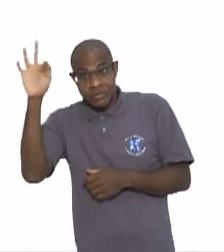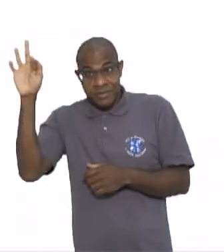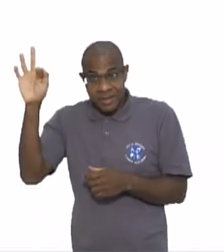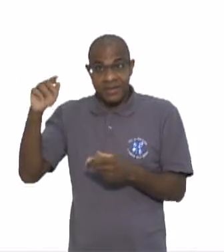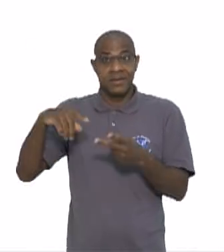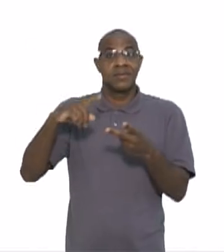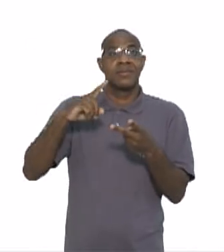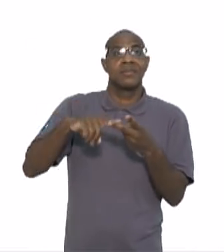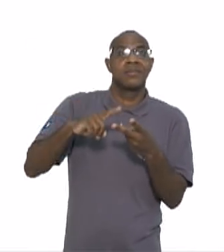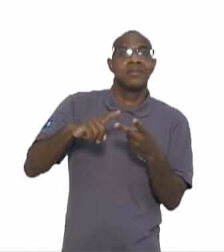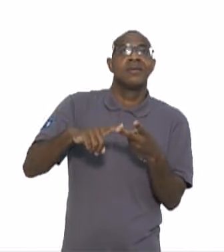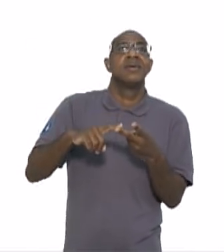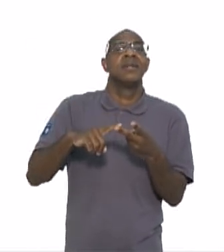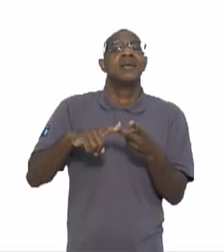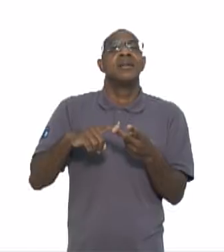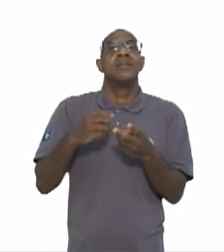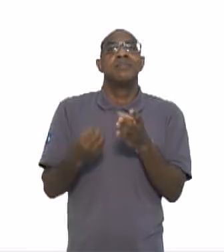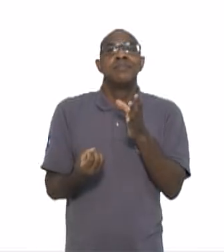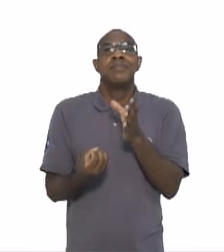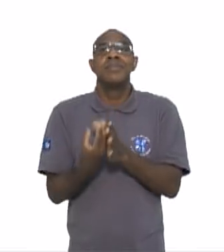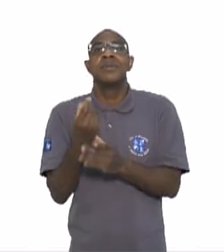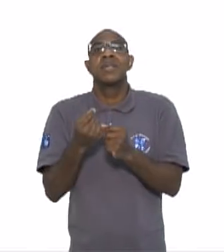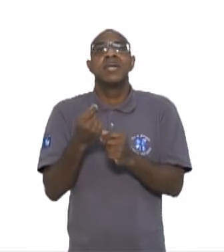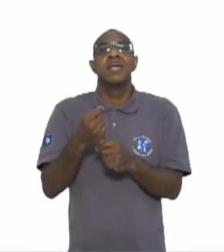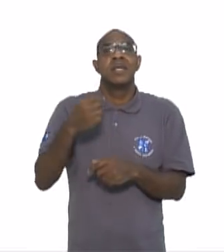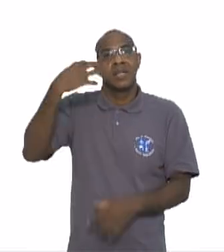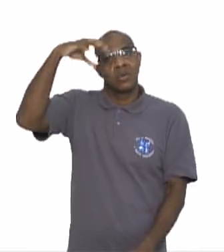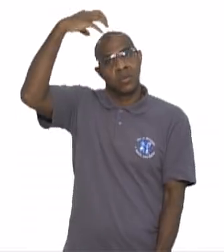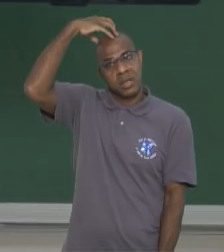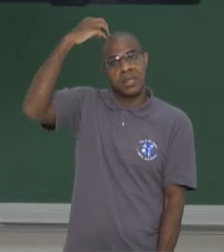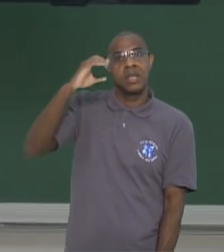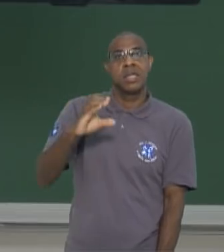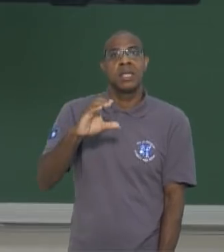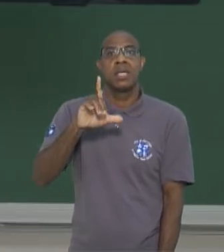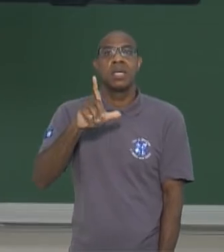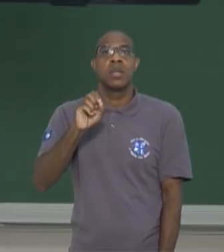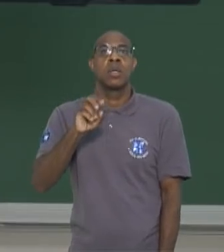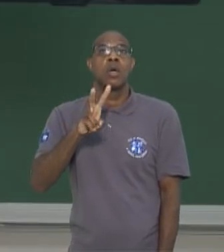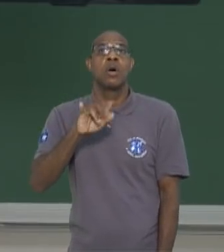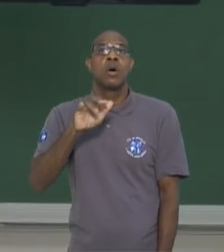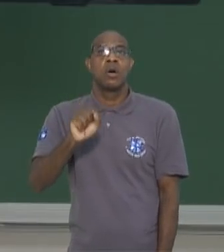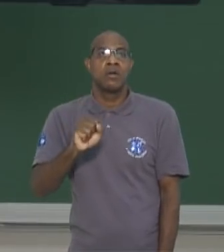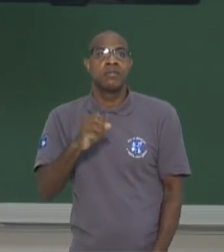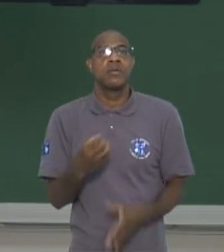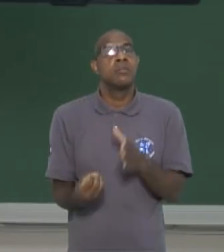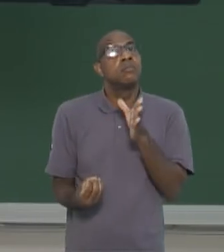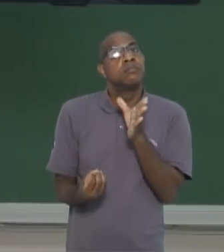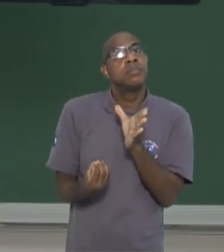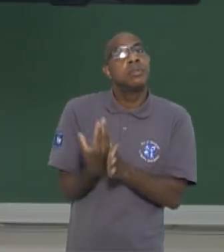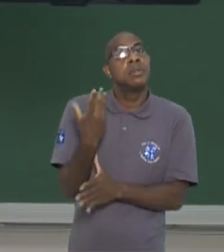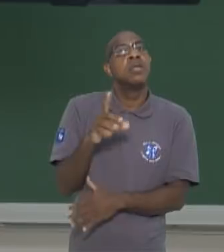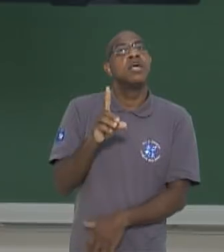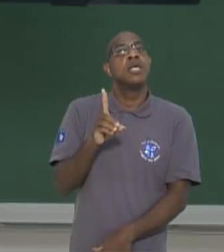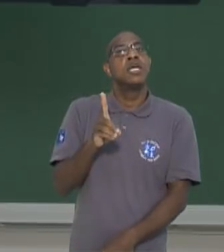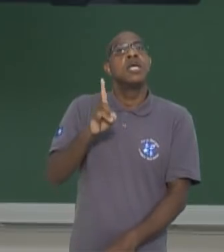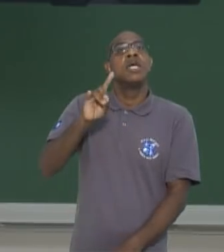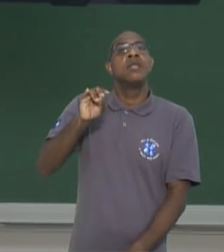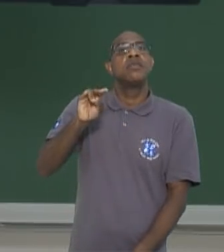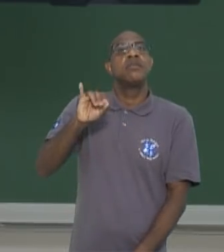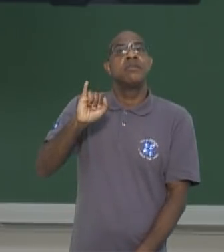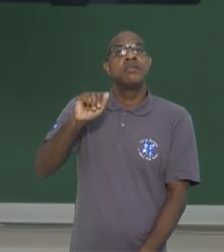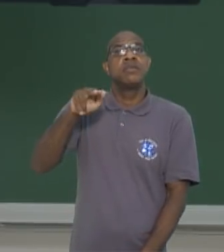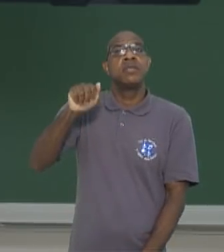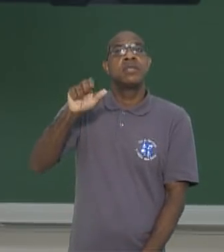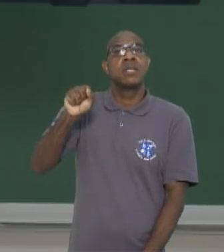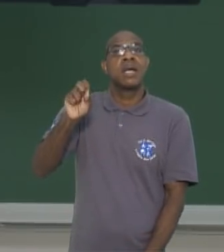das tribos francas realizadas por Clovis. A gente também viu o surgimento da dinastia Merovingia, onde Clovis vai ser a